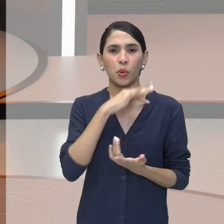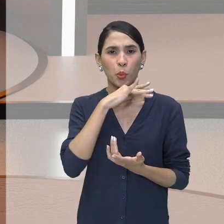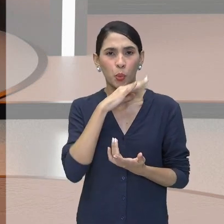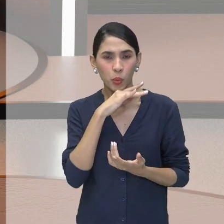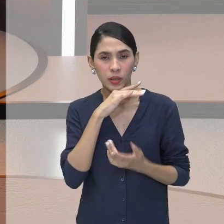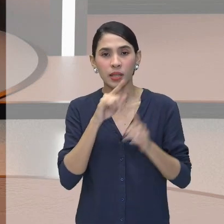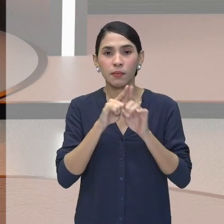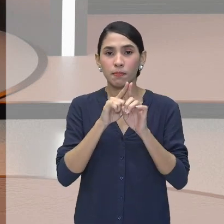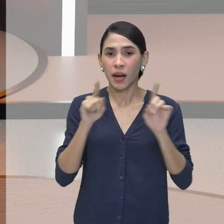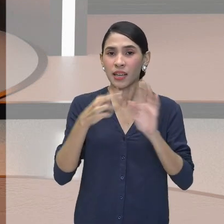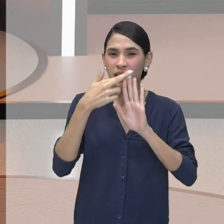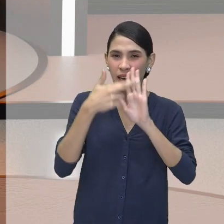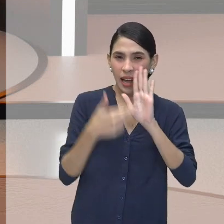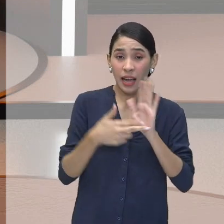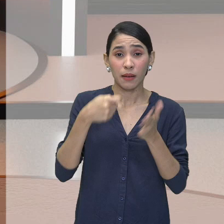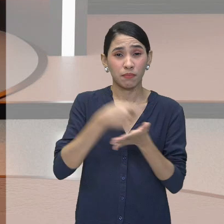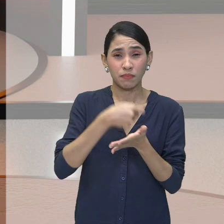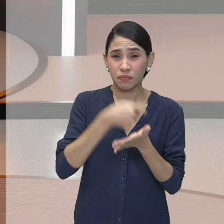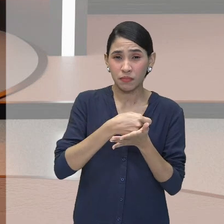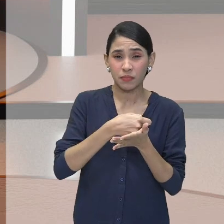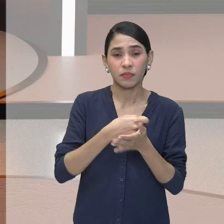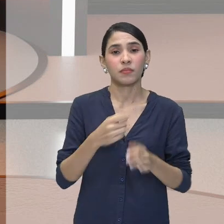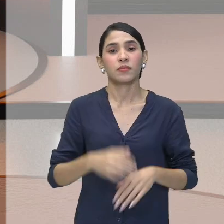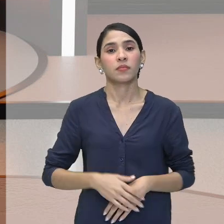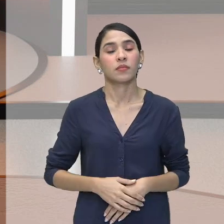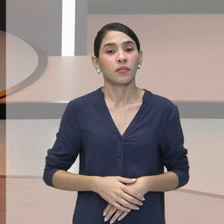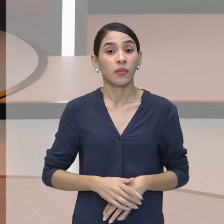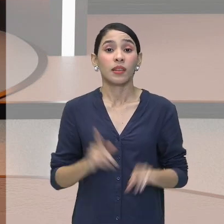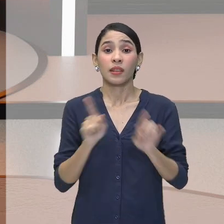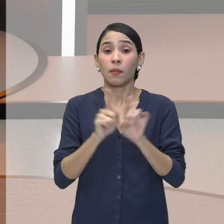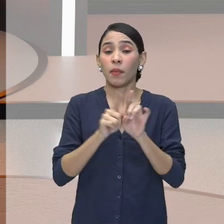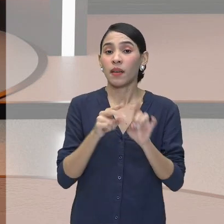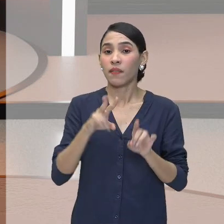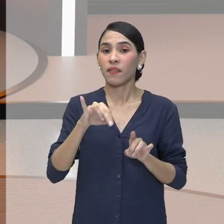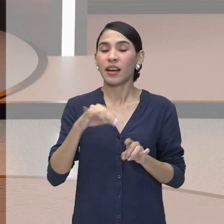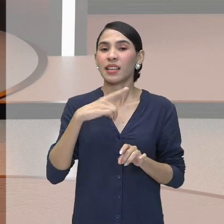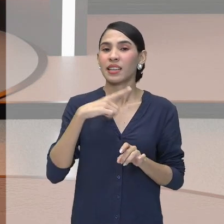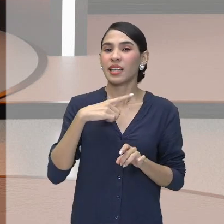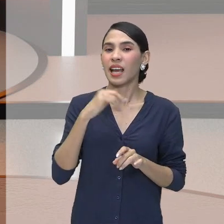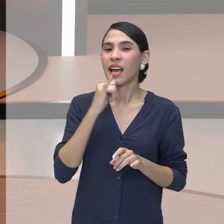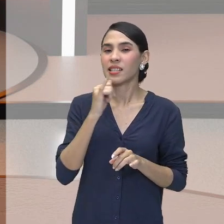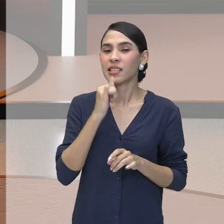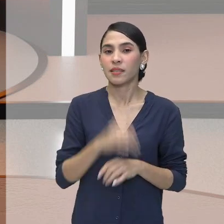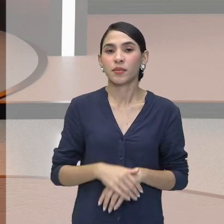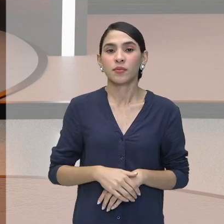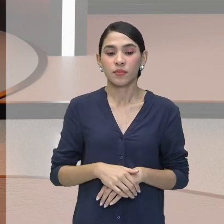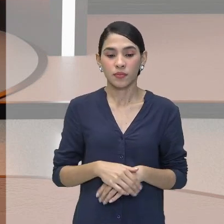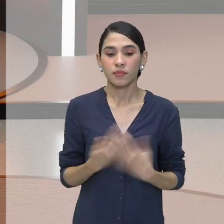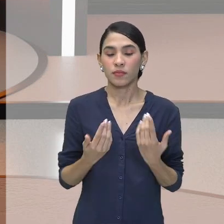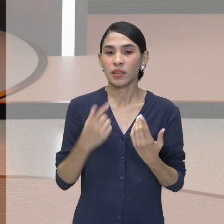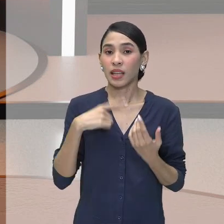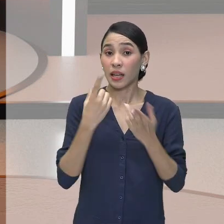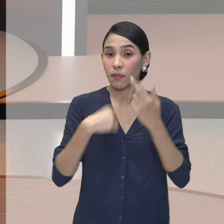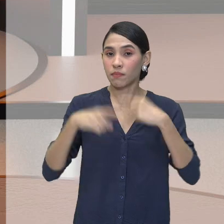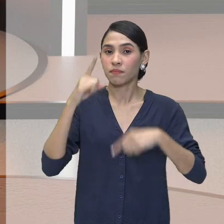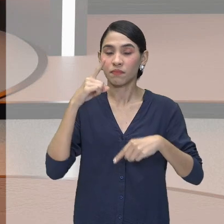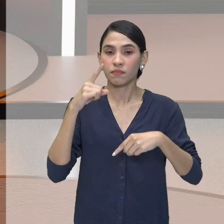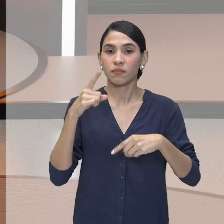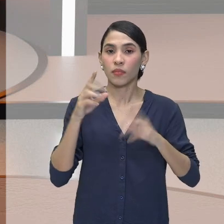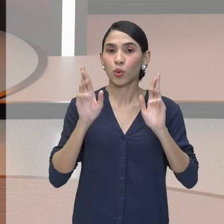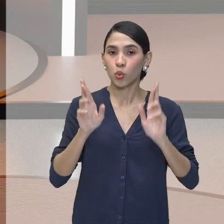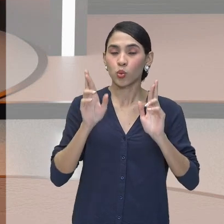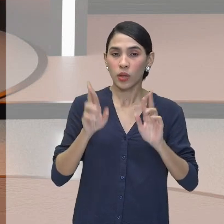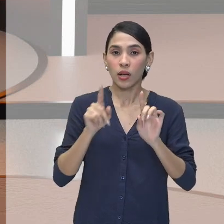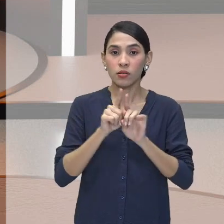na casa naquele momento. Tanto que isso vai ser um dos motivos que vai fazer com que ele tenha sucesso no processo